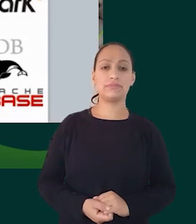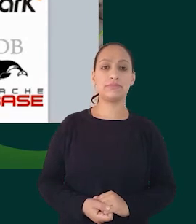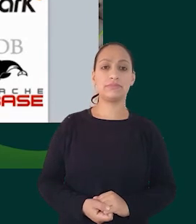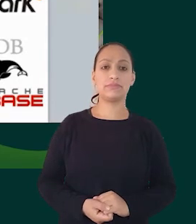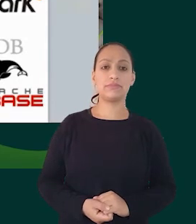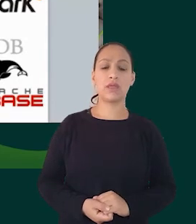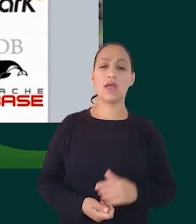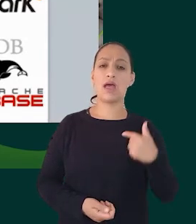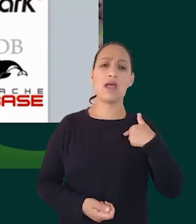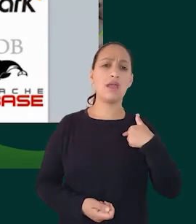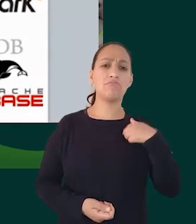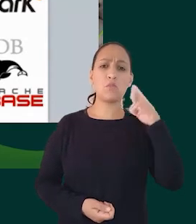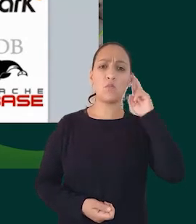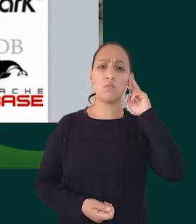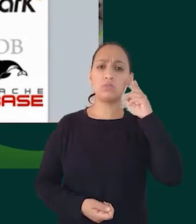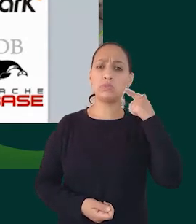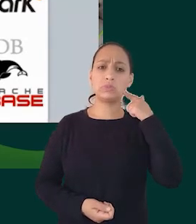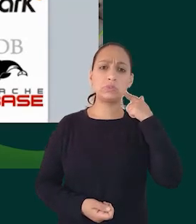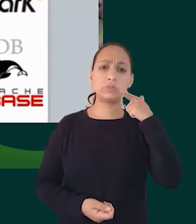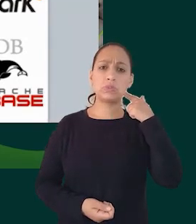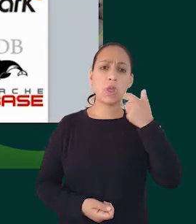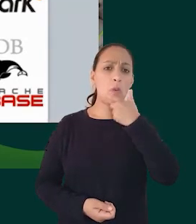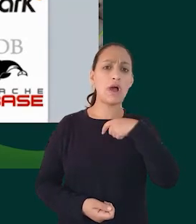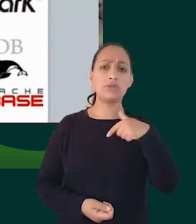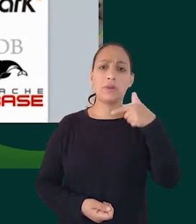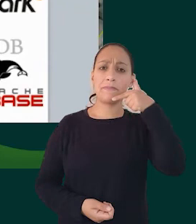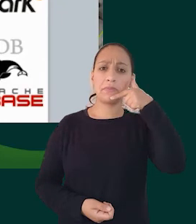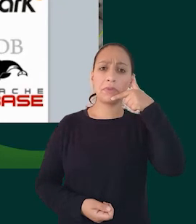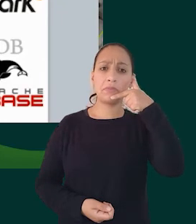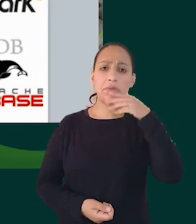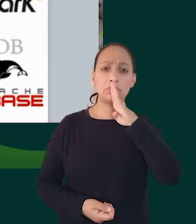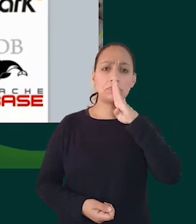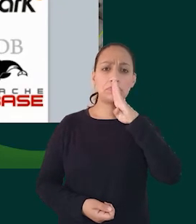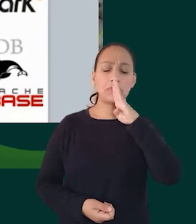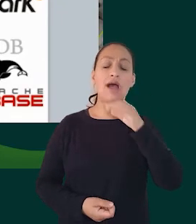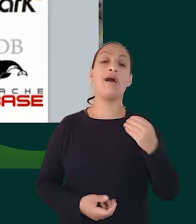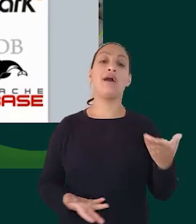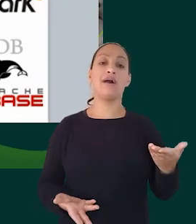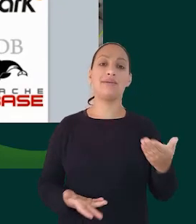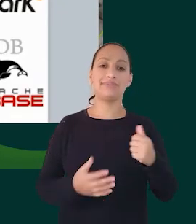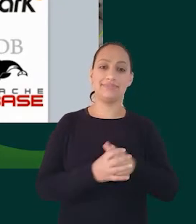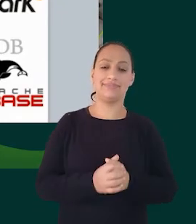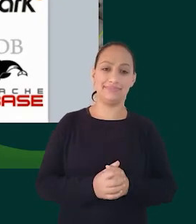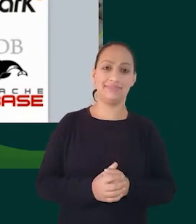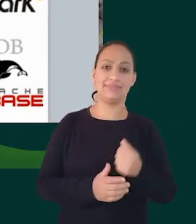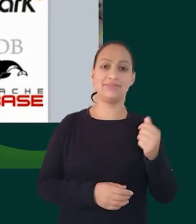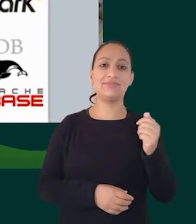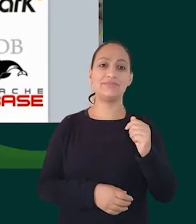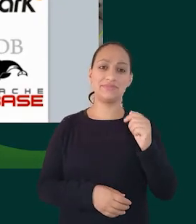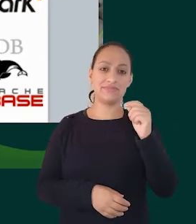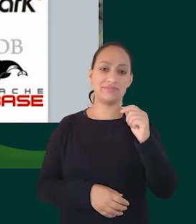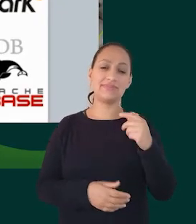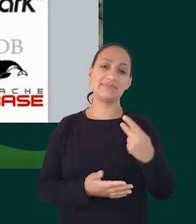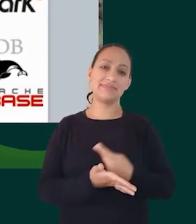Eu não estou te ouvindo, Marta, acho que teu microfone está desligado. Opa, falha a técnica.